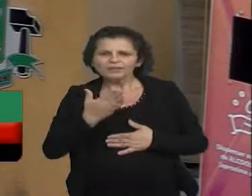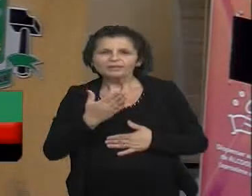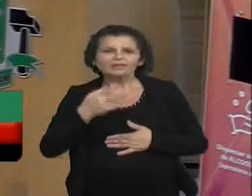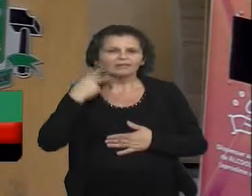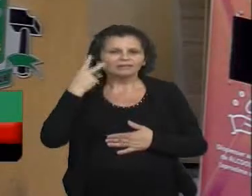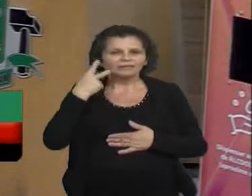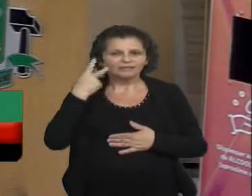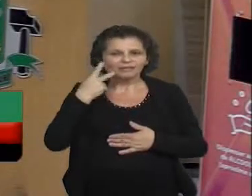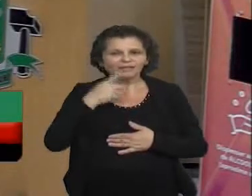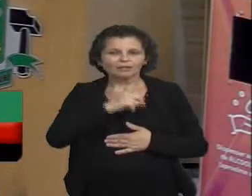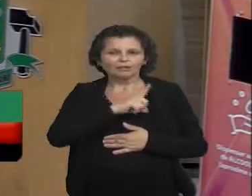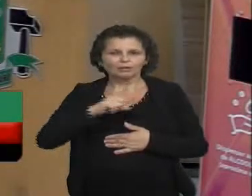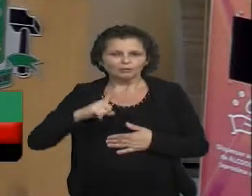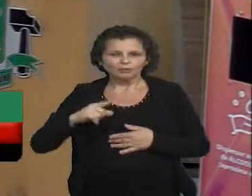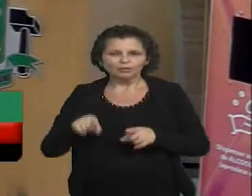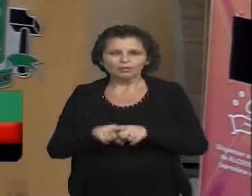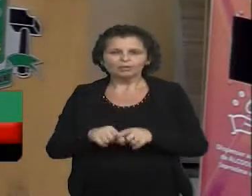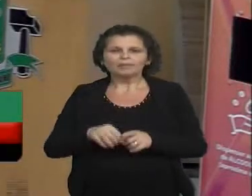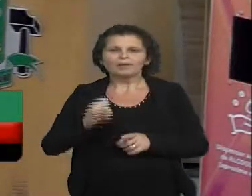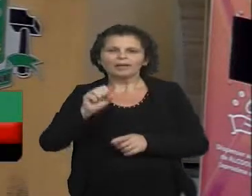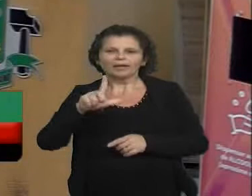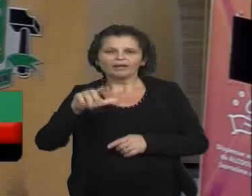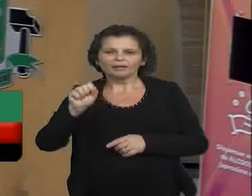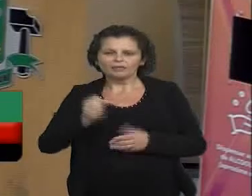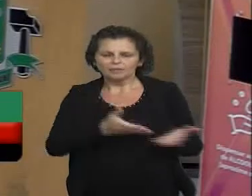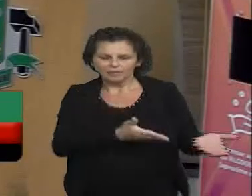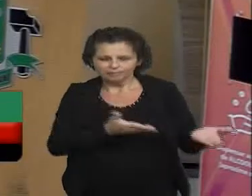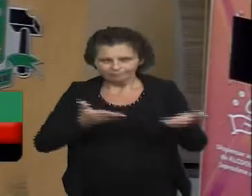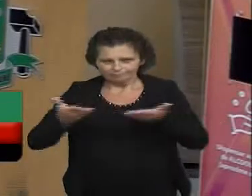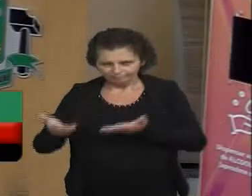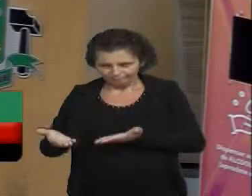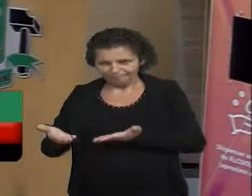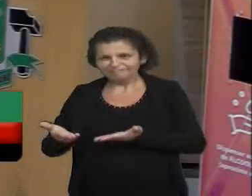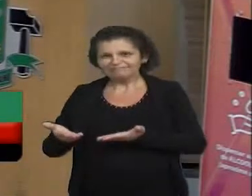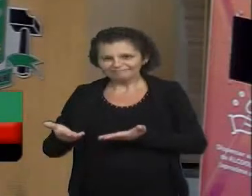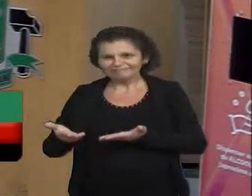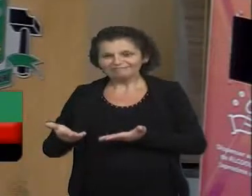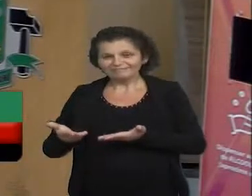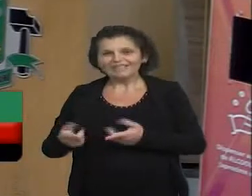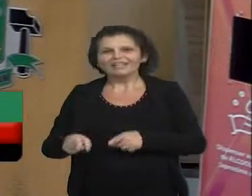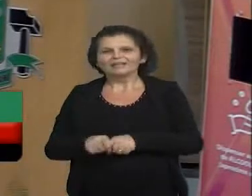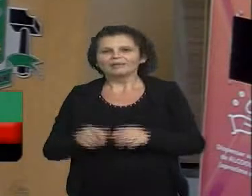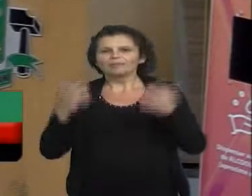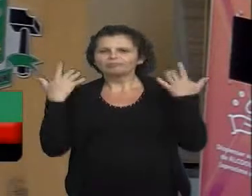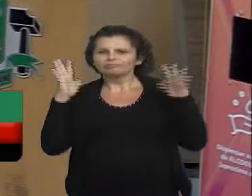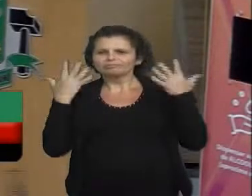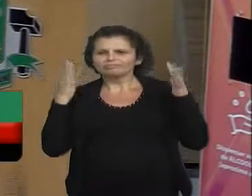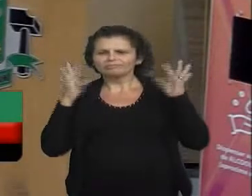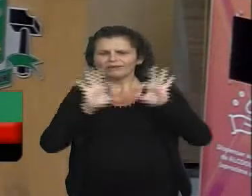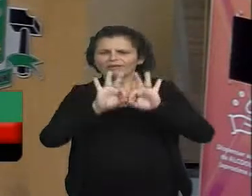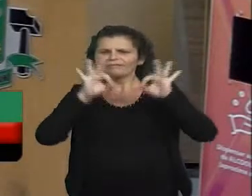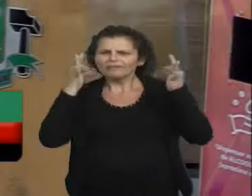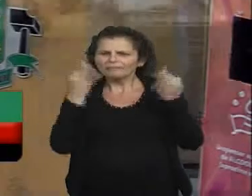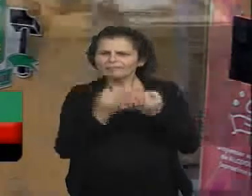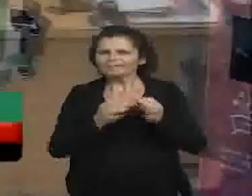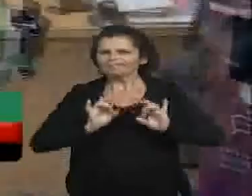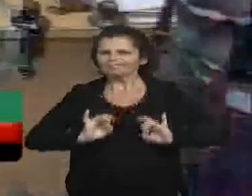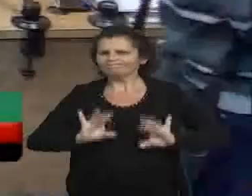Lúcia e a vereadora Elza, se puder receber essa família. Mais uma salva de palmas, essa família tão, tão querida